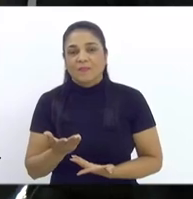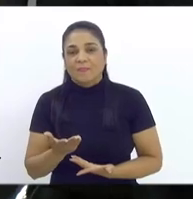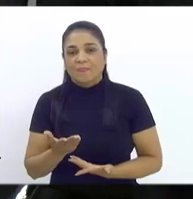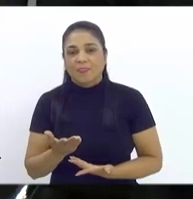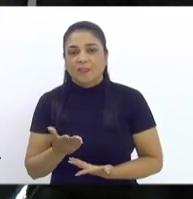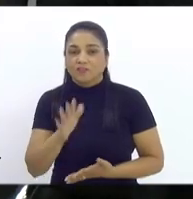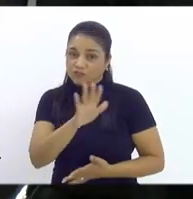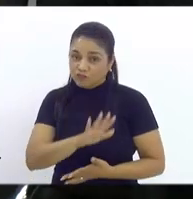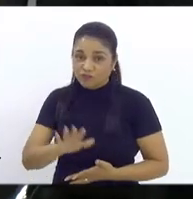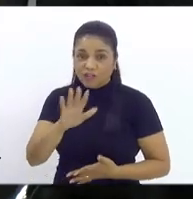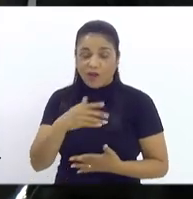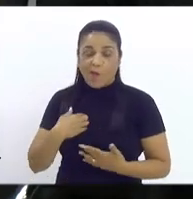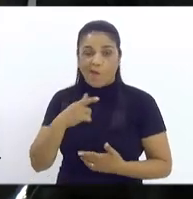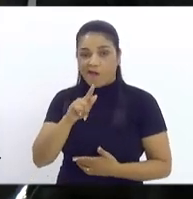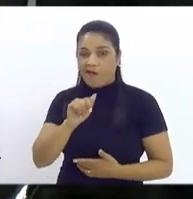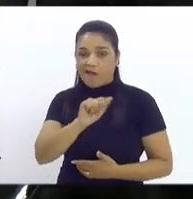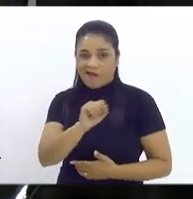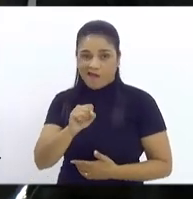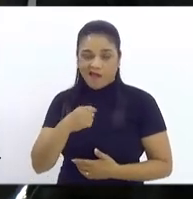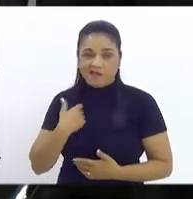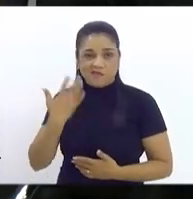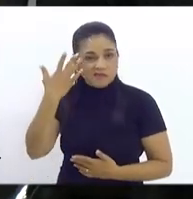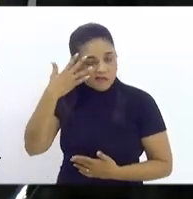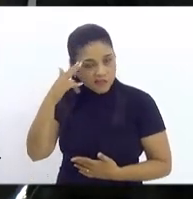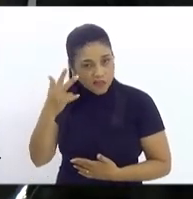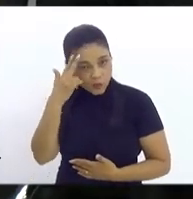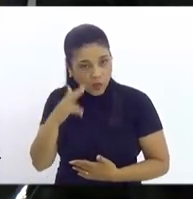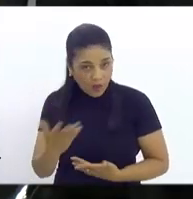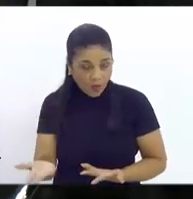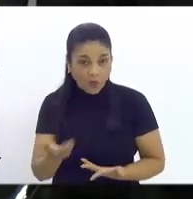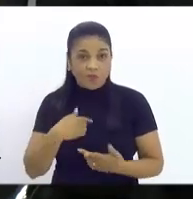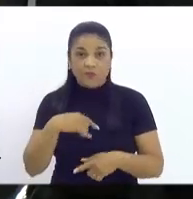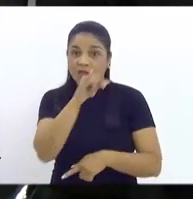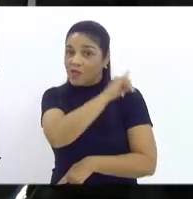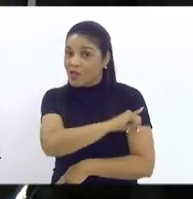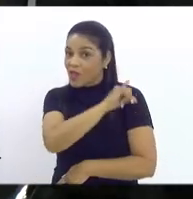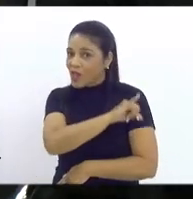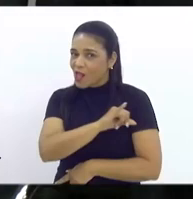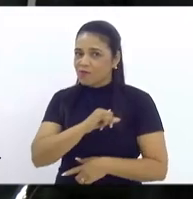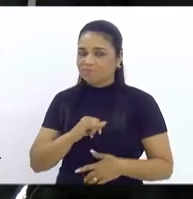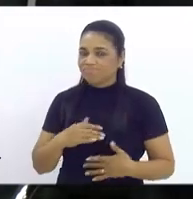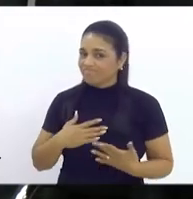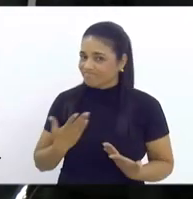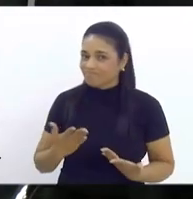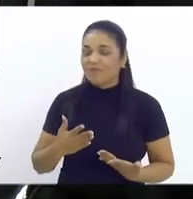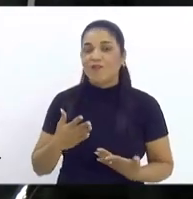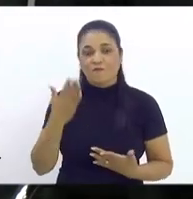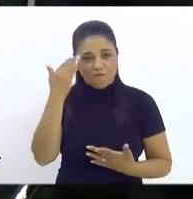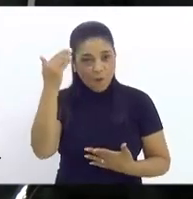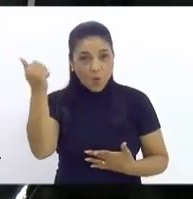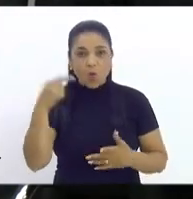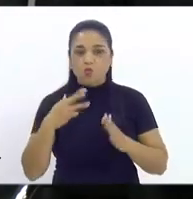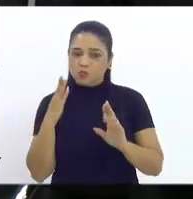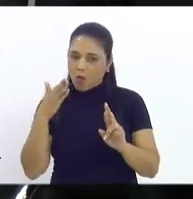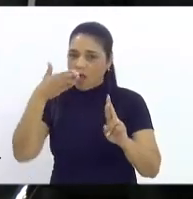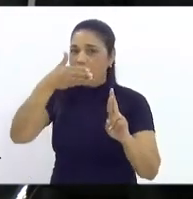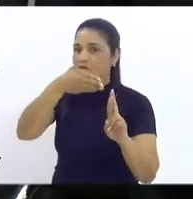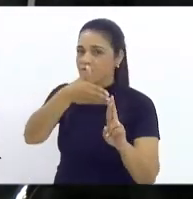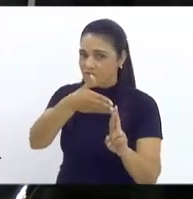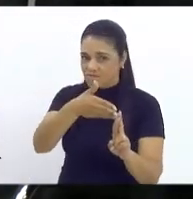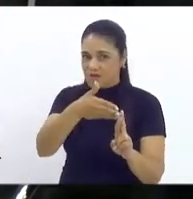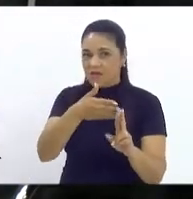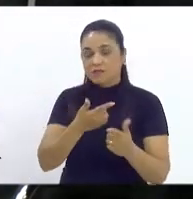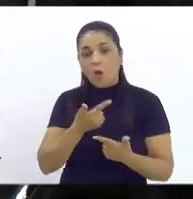em gás natural. O Rio de Janeiro é um caso de sucesso, né? Nós somos referências para diversas